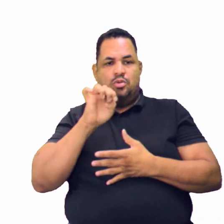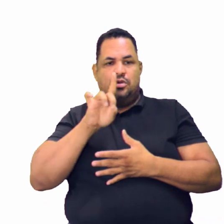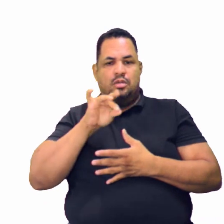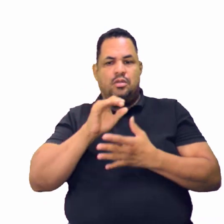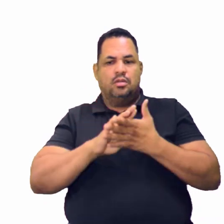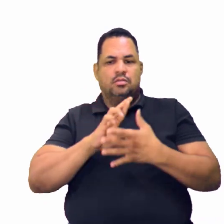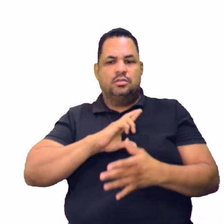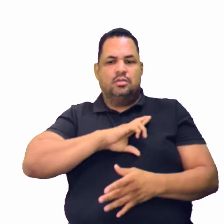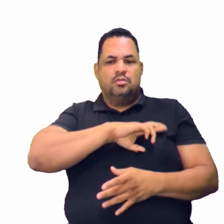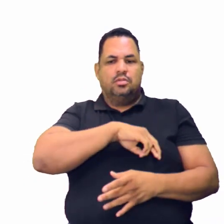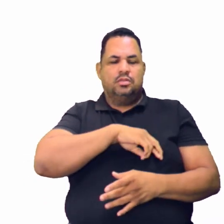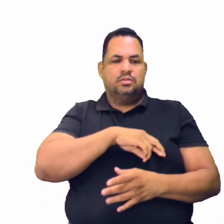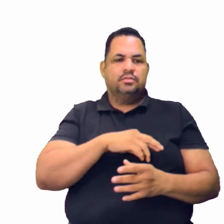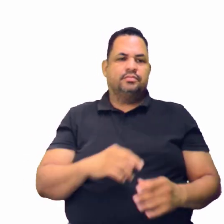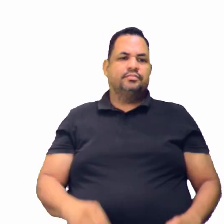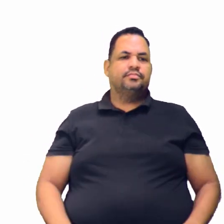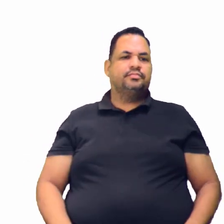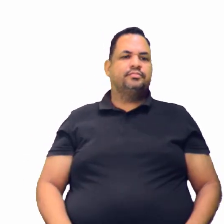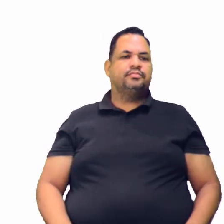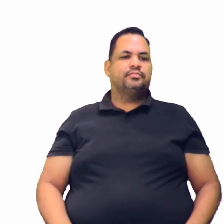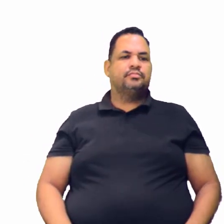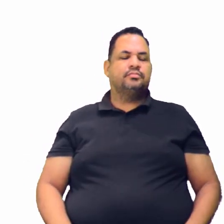crônica e romance.